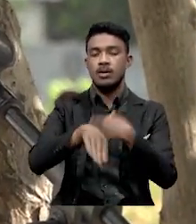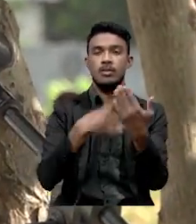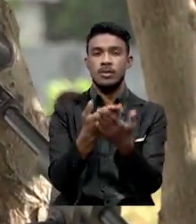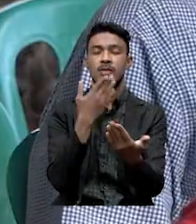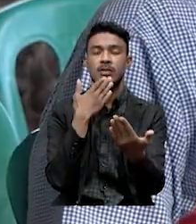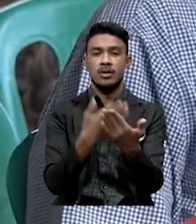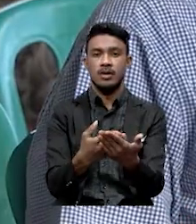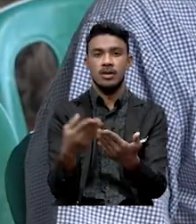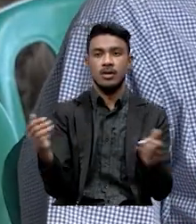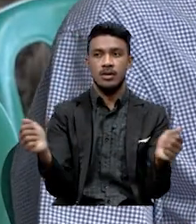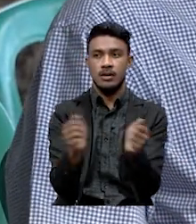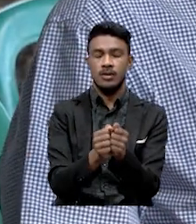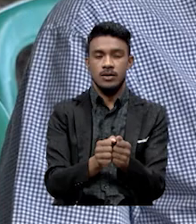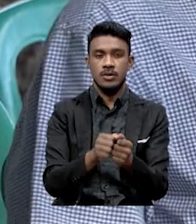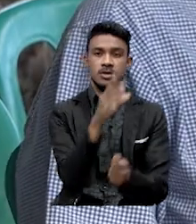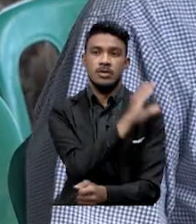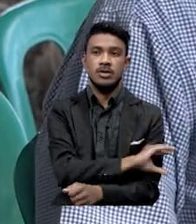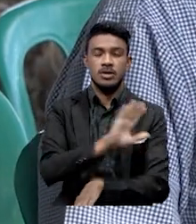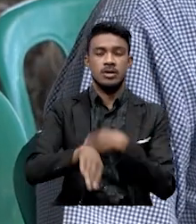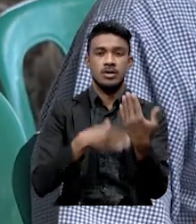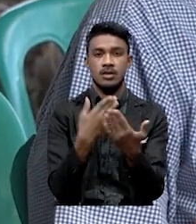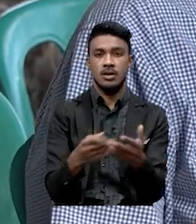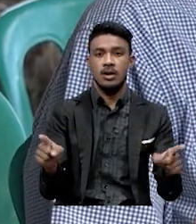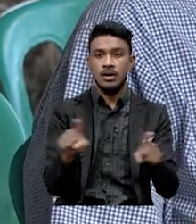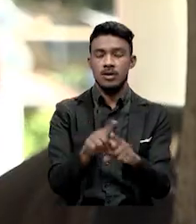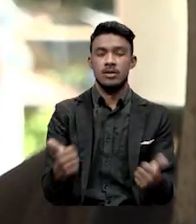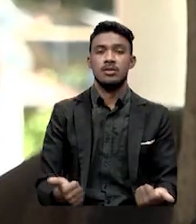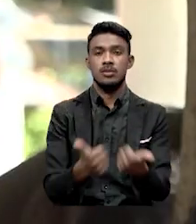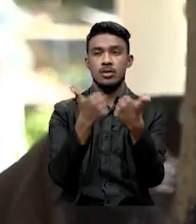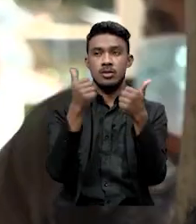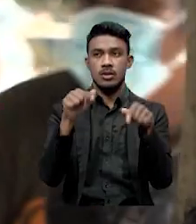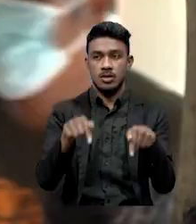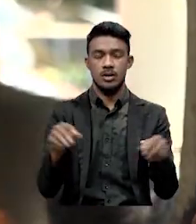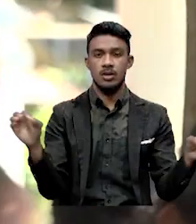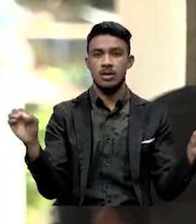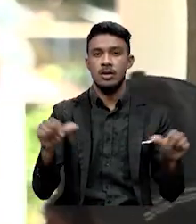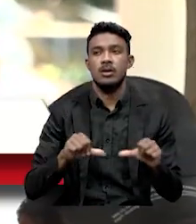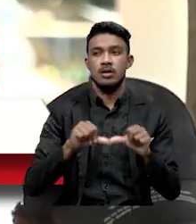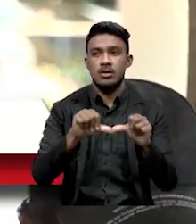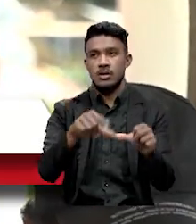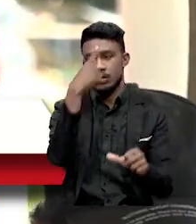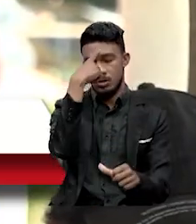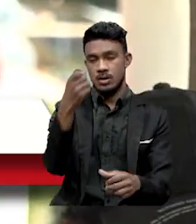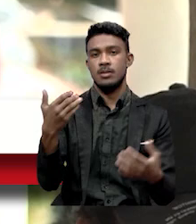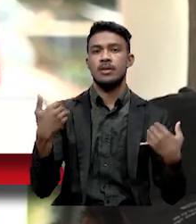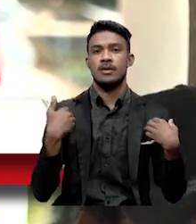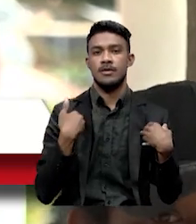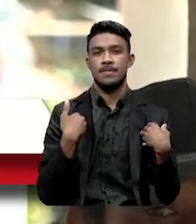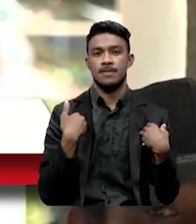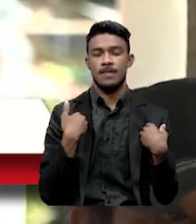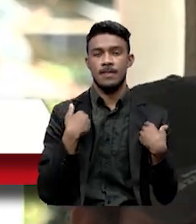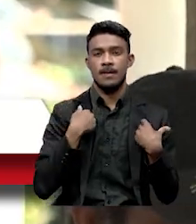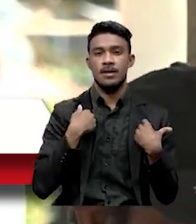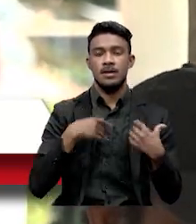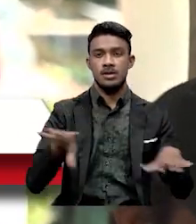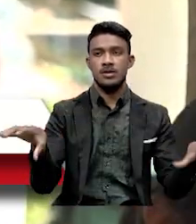aquela, dele italiana, segurança de todo dia. Italia evento desportivo, ele é lá, também é serviço a